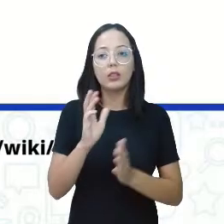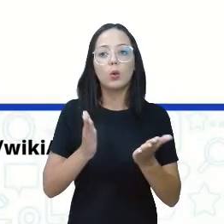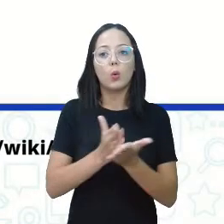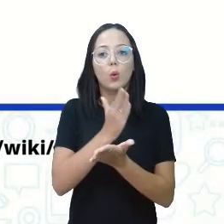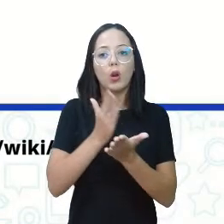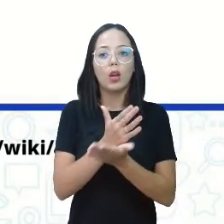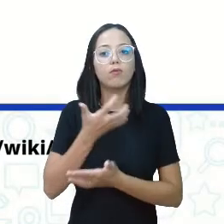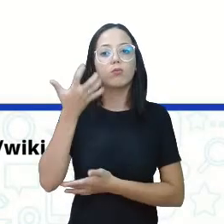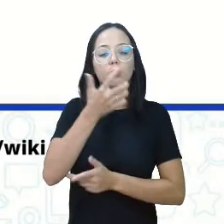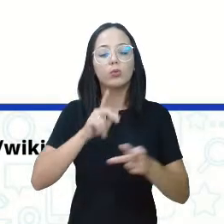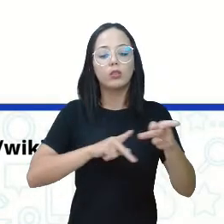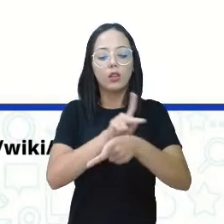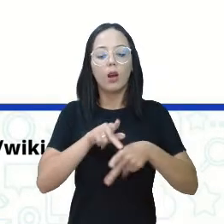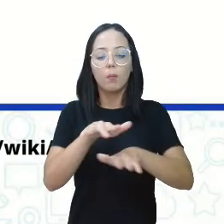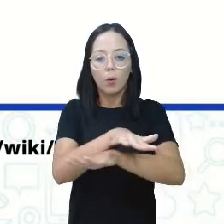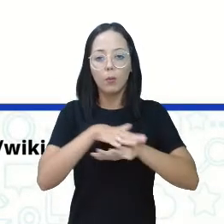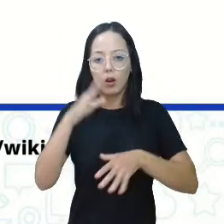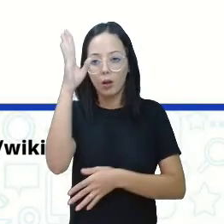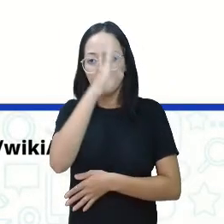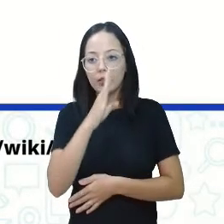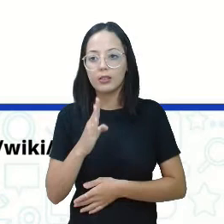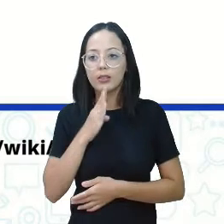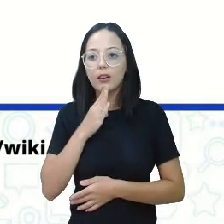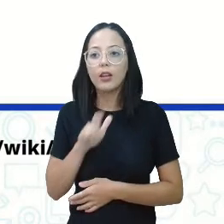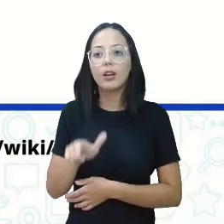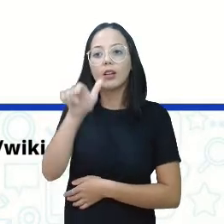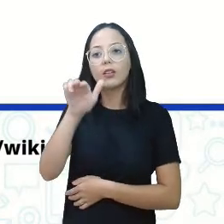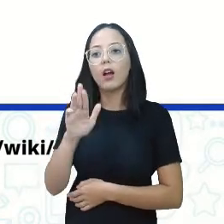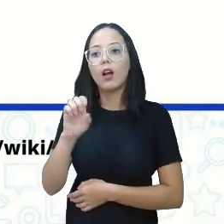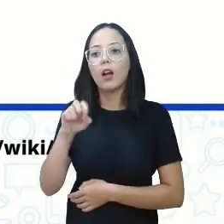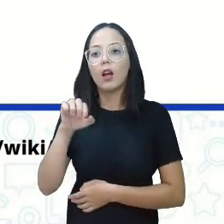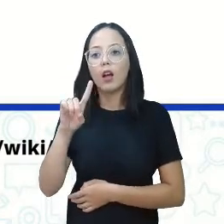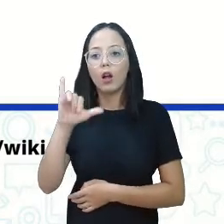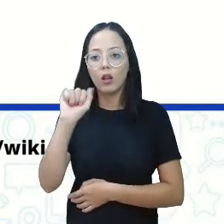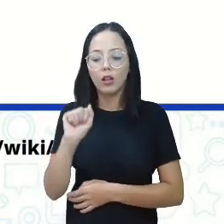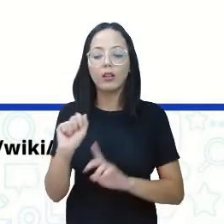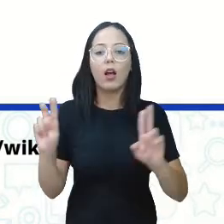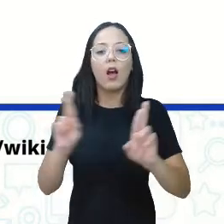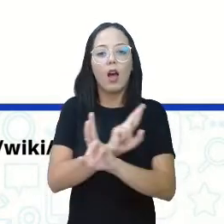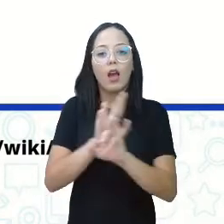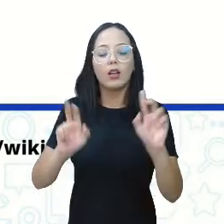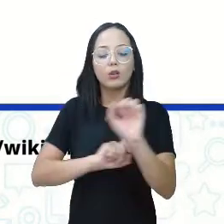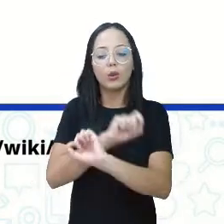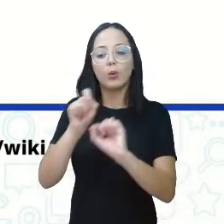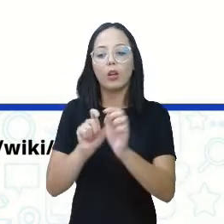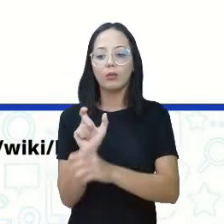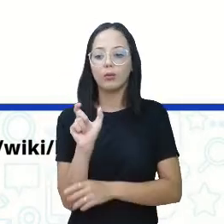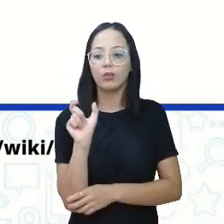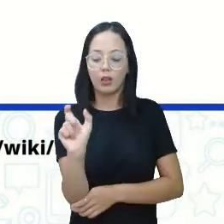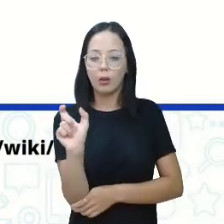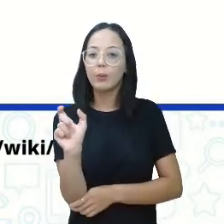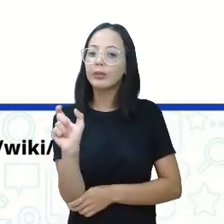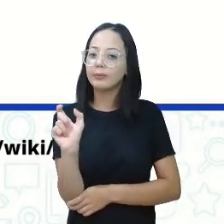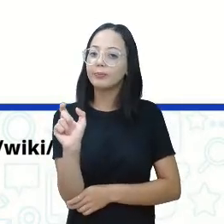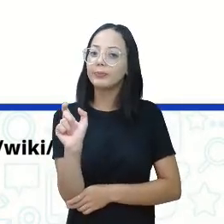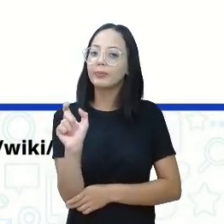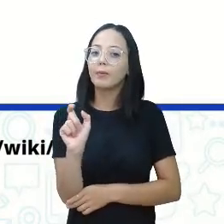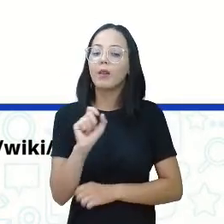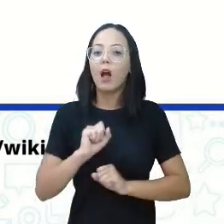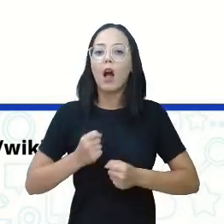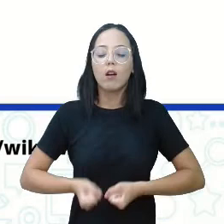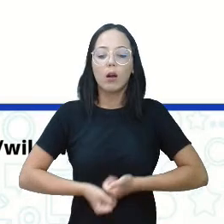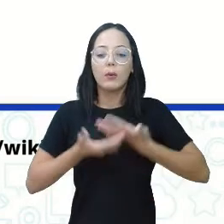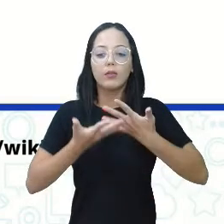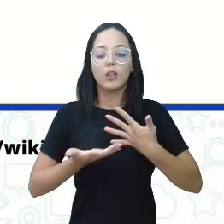livro Música Popular Brasileira, de Oneida Alvarenga, ela relaciona o termo, não é, a